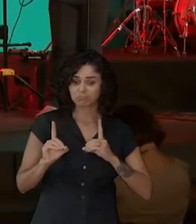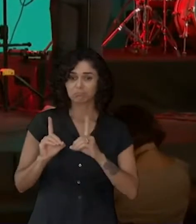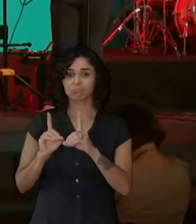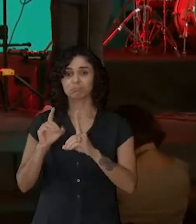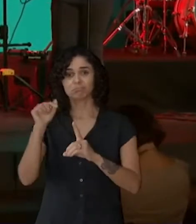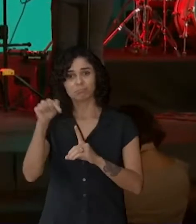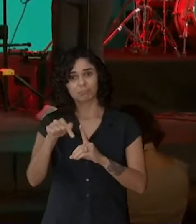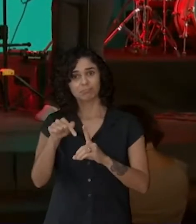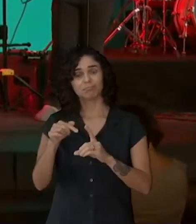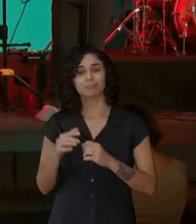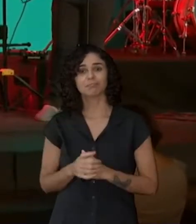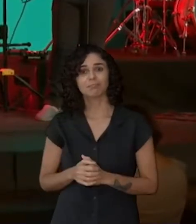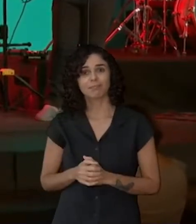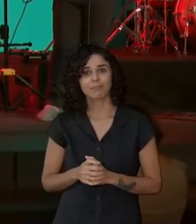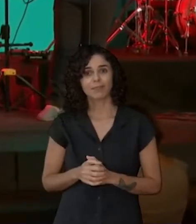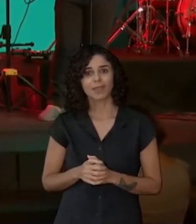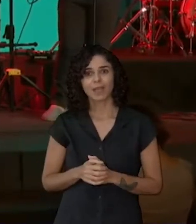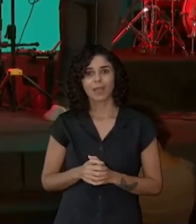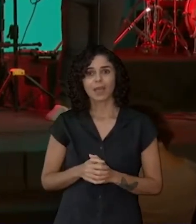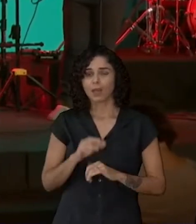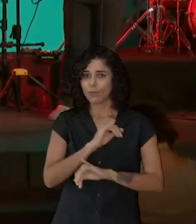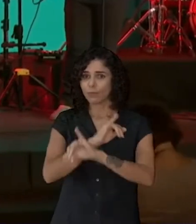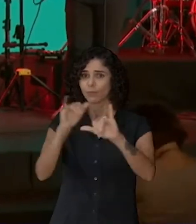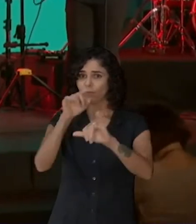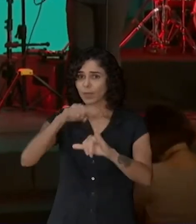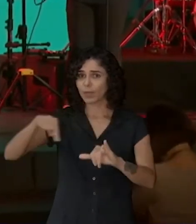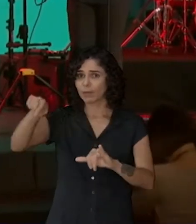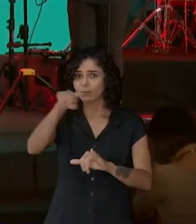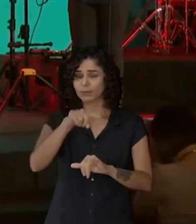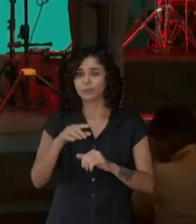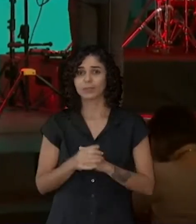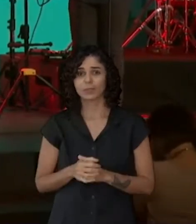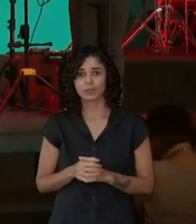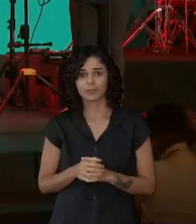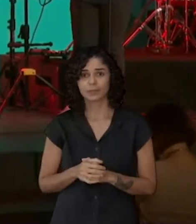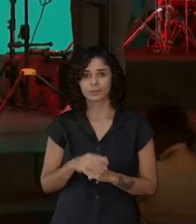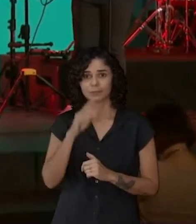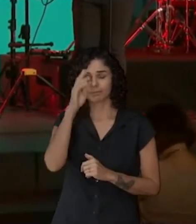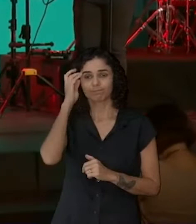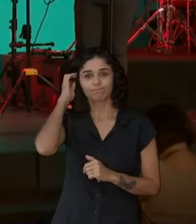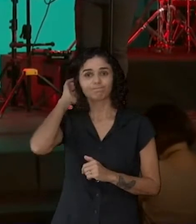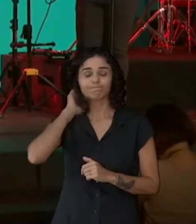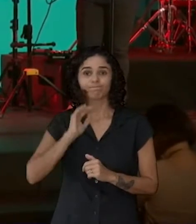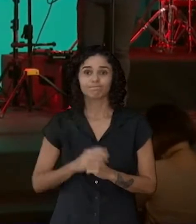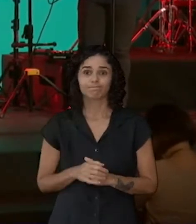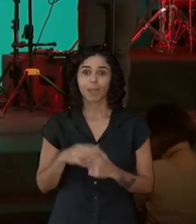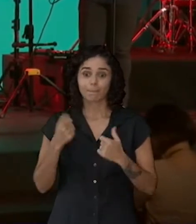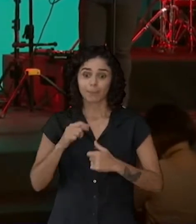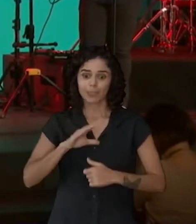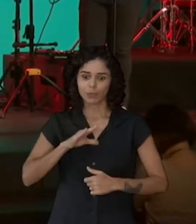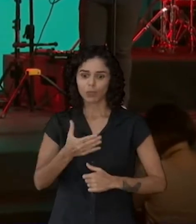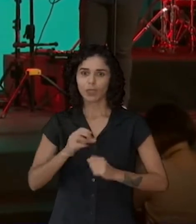Deixa eu dizer uma coisa para você. Deus não vai fazer nada na sua vida se você não quer.